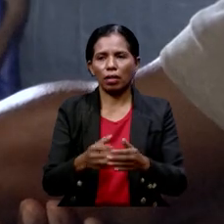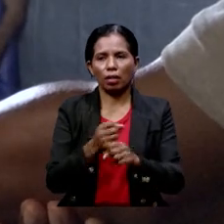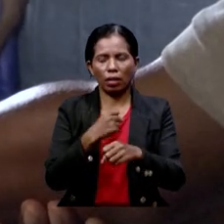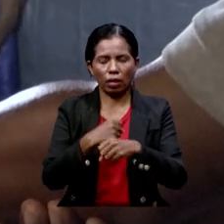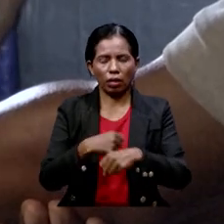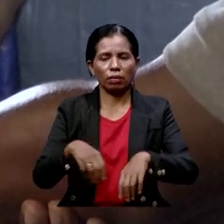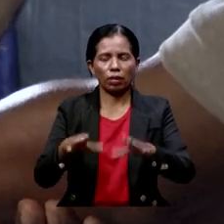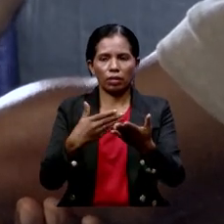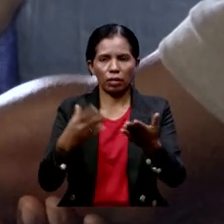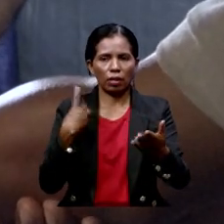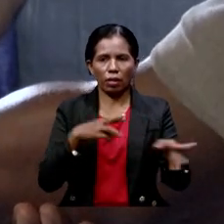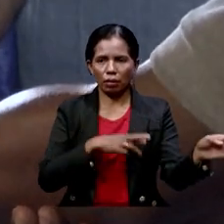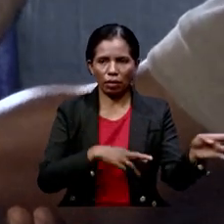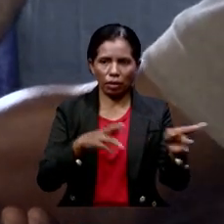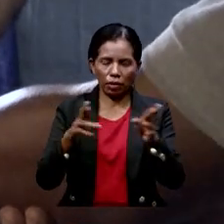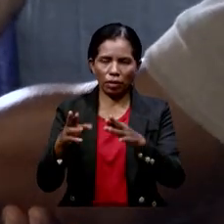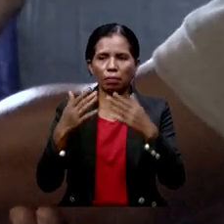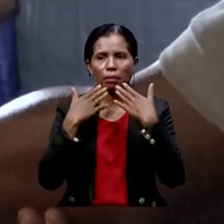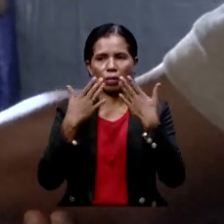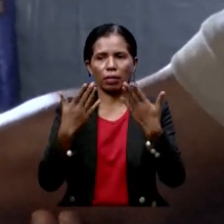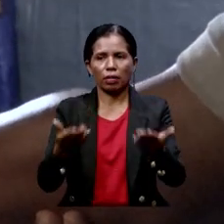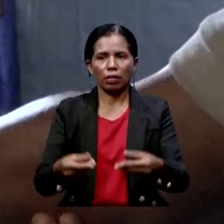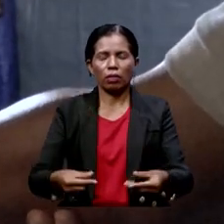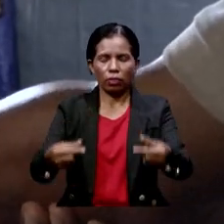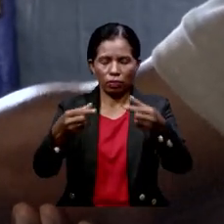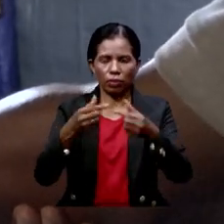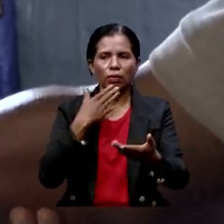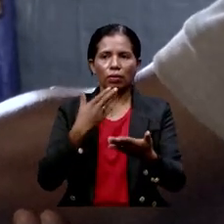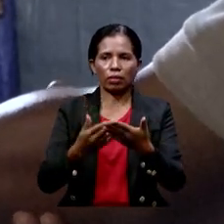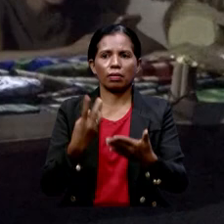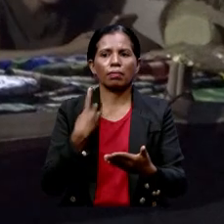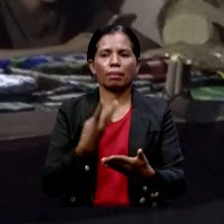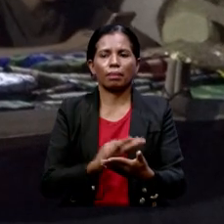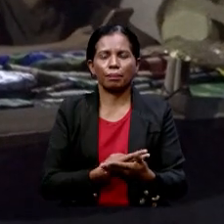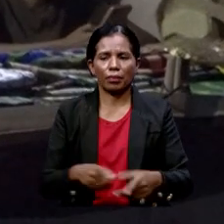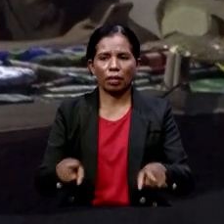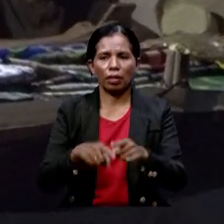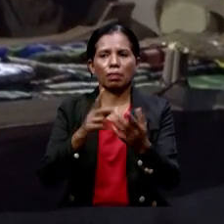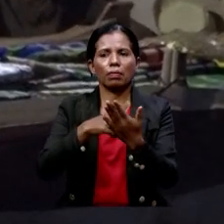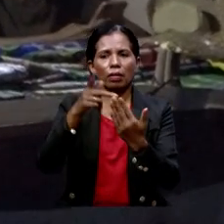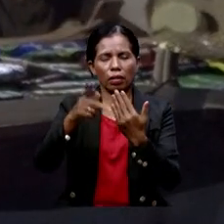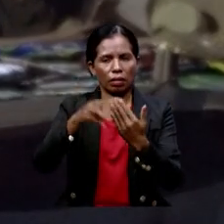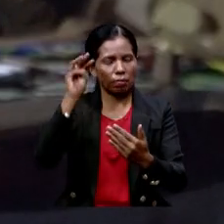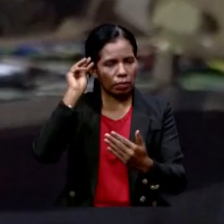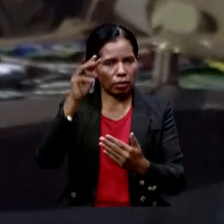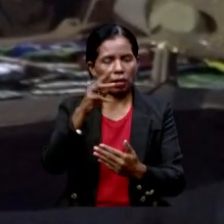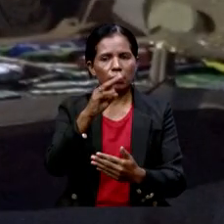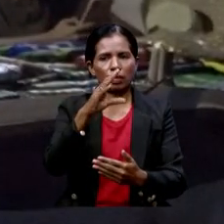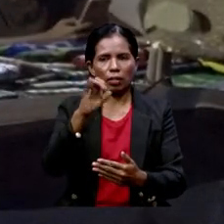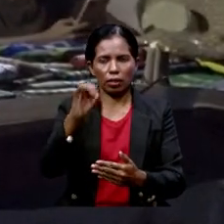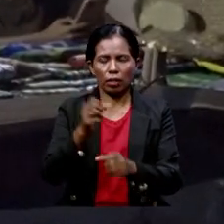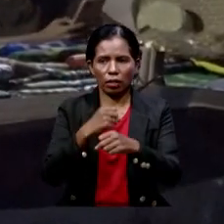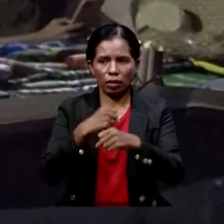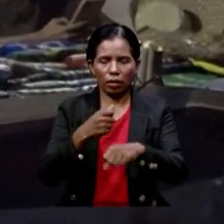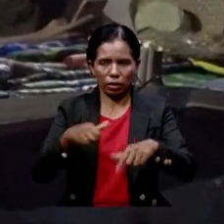feira senen ami pronto. Ami agradece tambah fo beneficio me ami. Feira Nasional Lunar Programa Ministério Comércio e Indústria nebe realiza